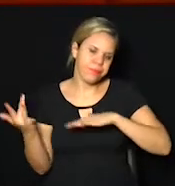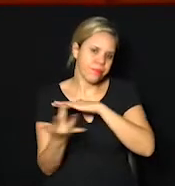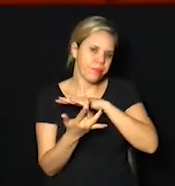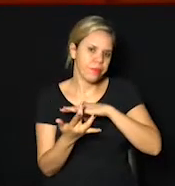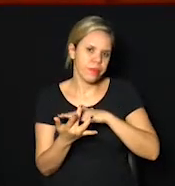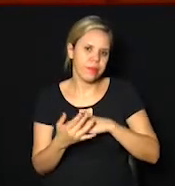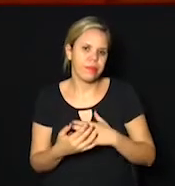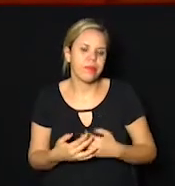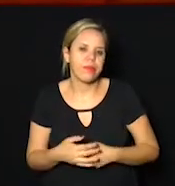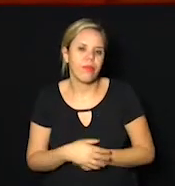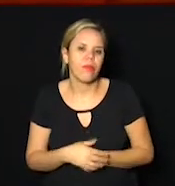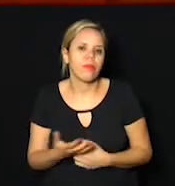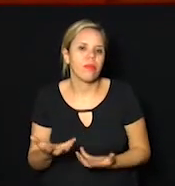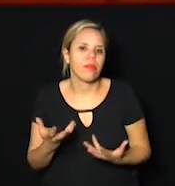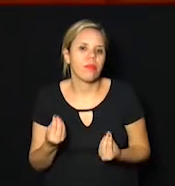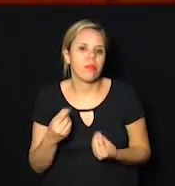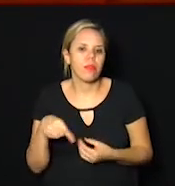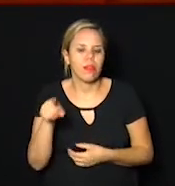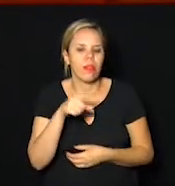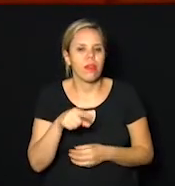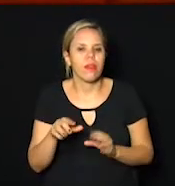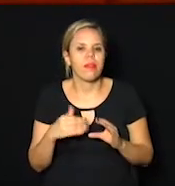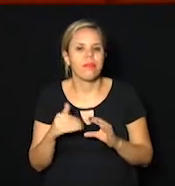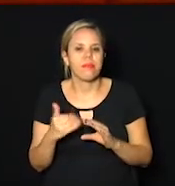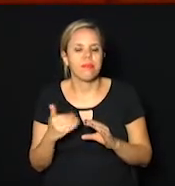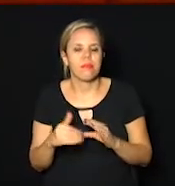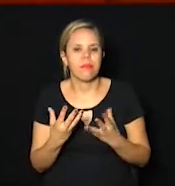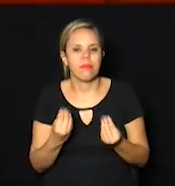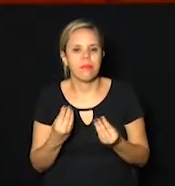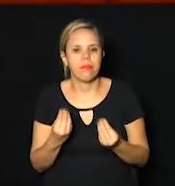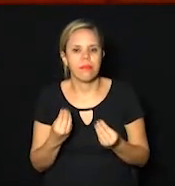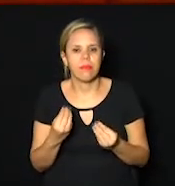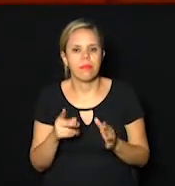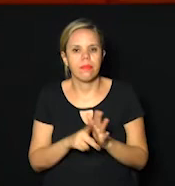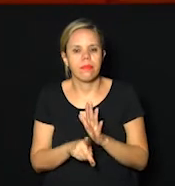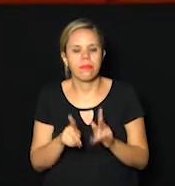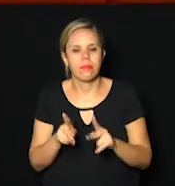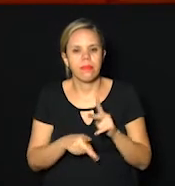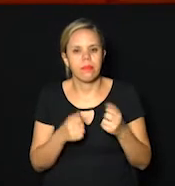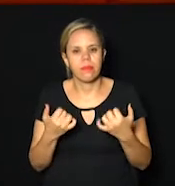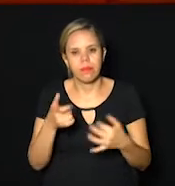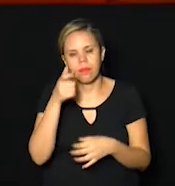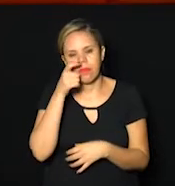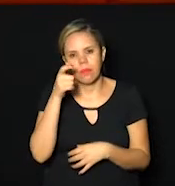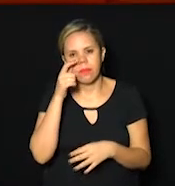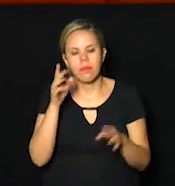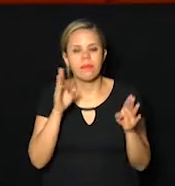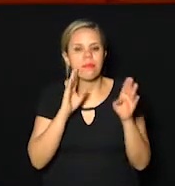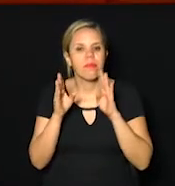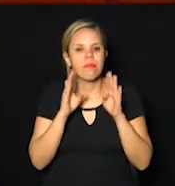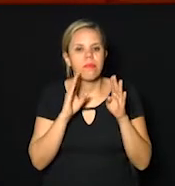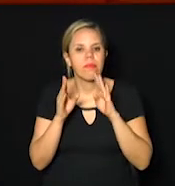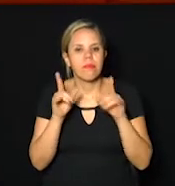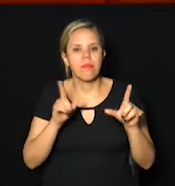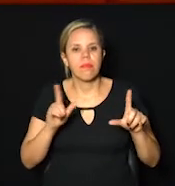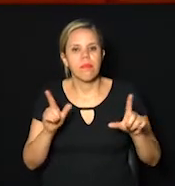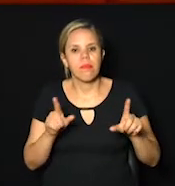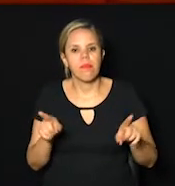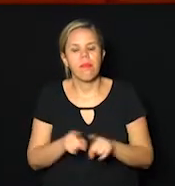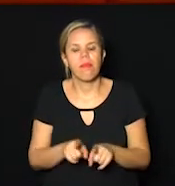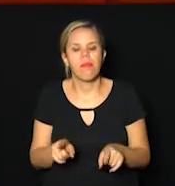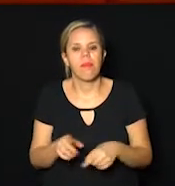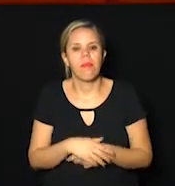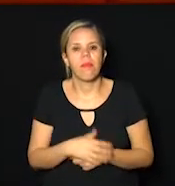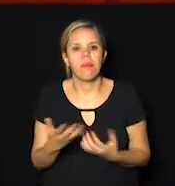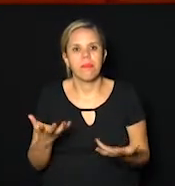E aí, eu queria muito que vocês mandassem, eu estou vendo que tem bastante gente assistindo, pelo menos no Facebook, mas na TV deve ter também. Eu